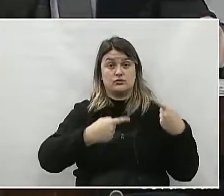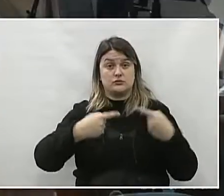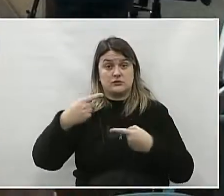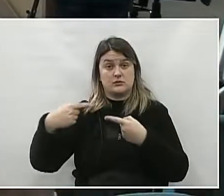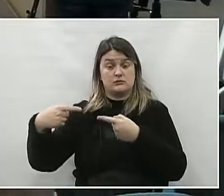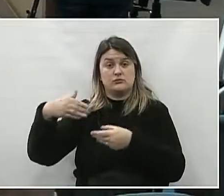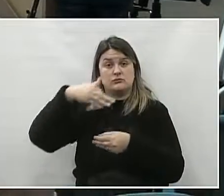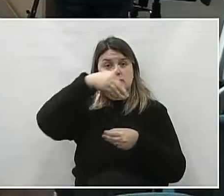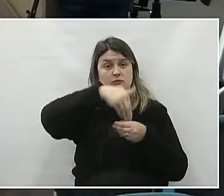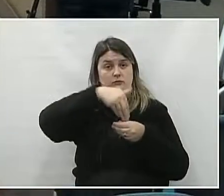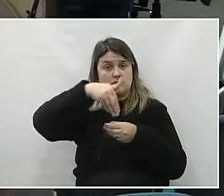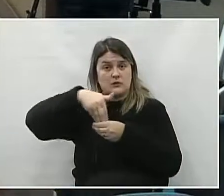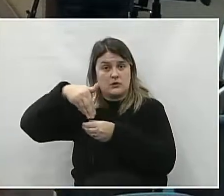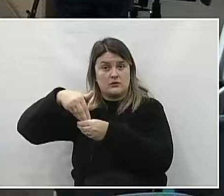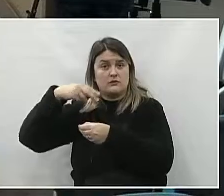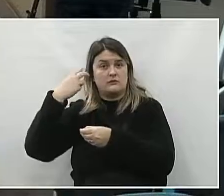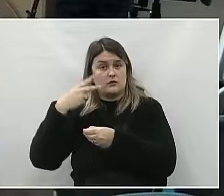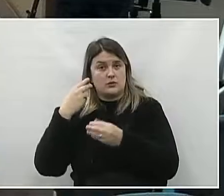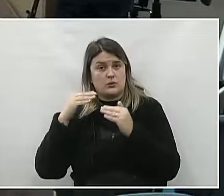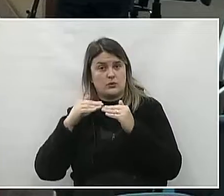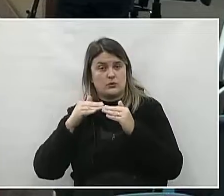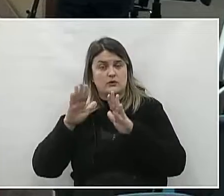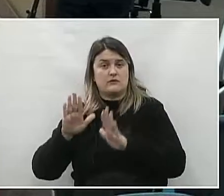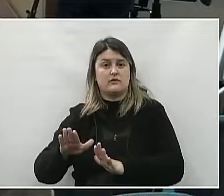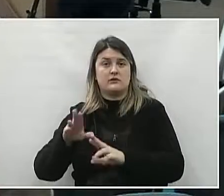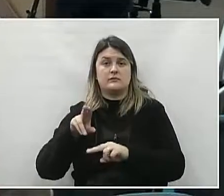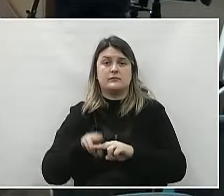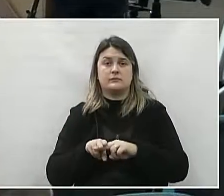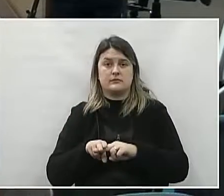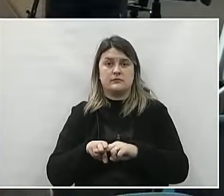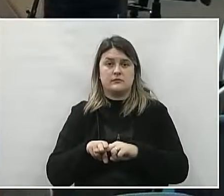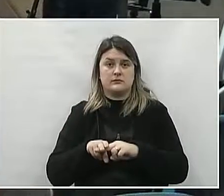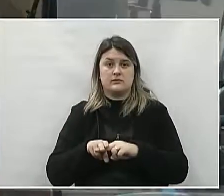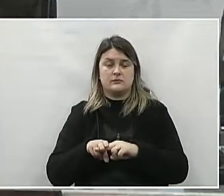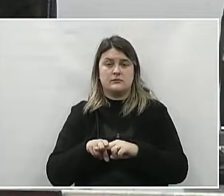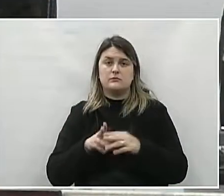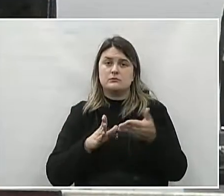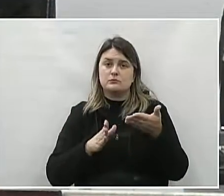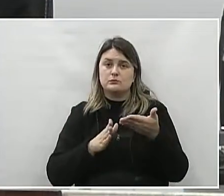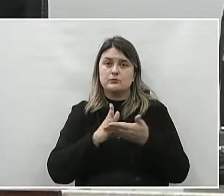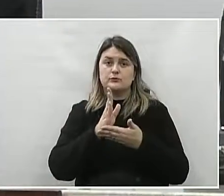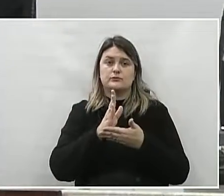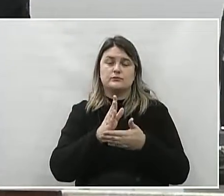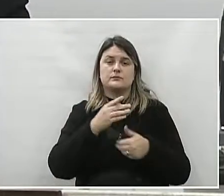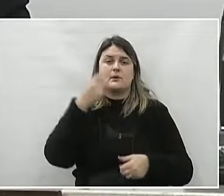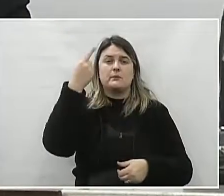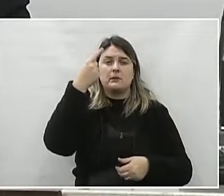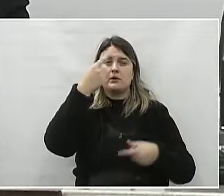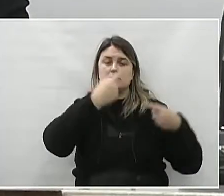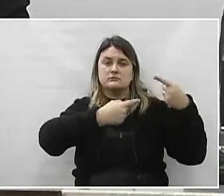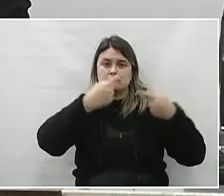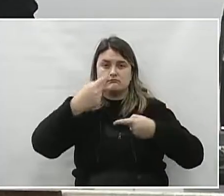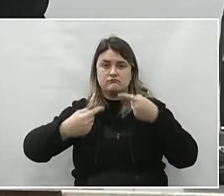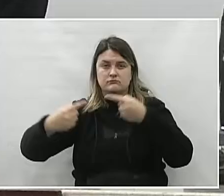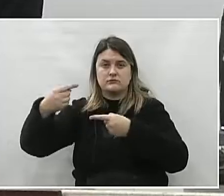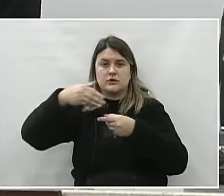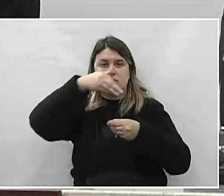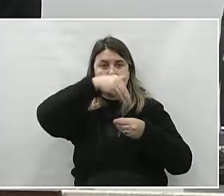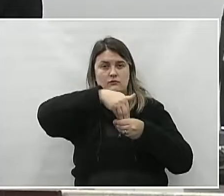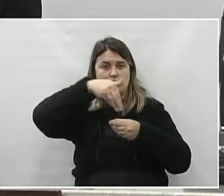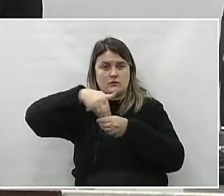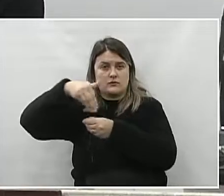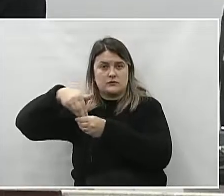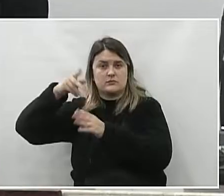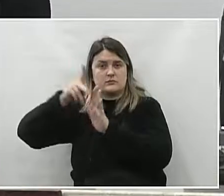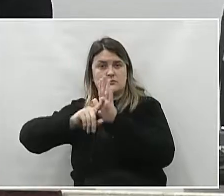Em votação, senhores vereadores que aprovam, permaneçam como estão. Aprovado. Em primeira discussão e votação, projeto